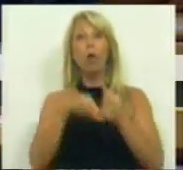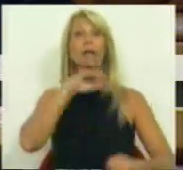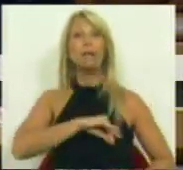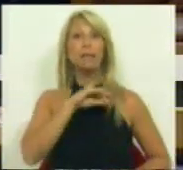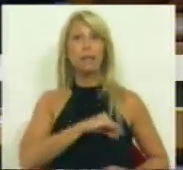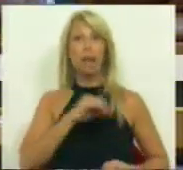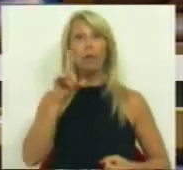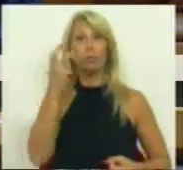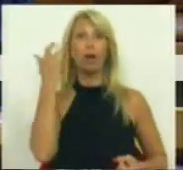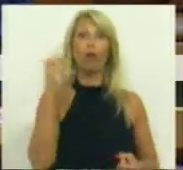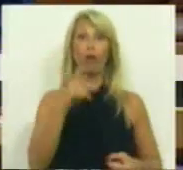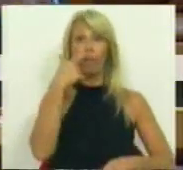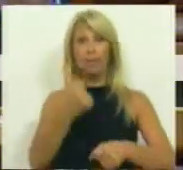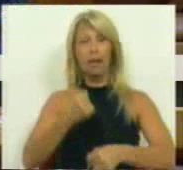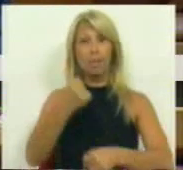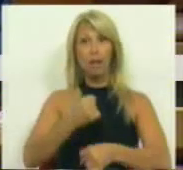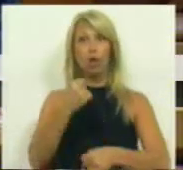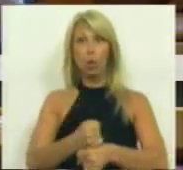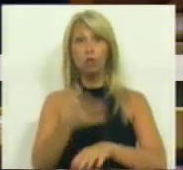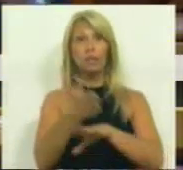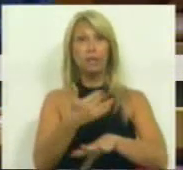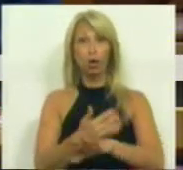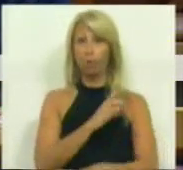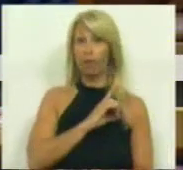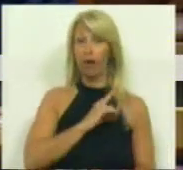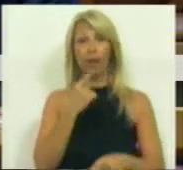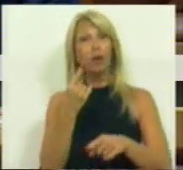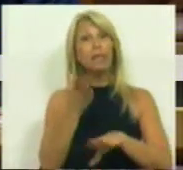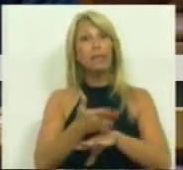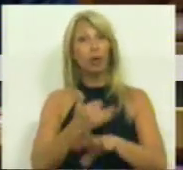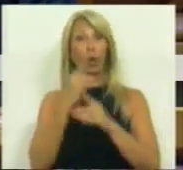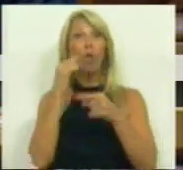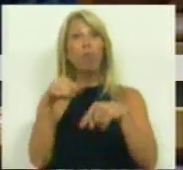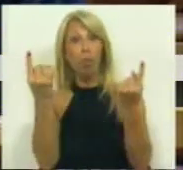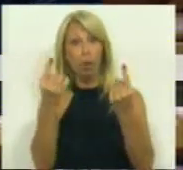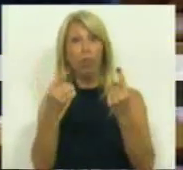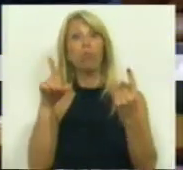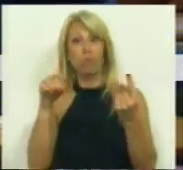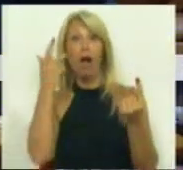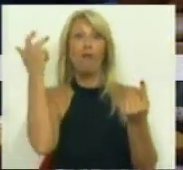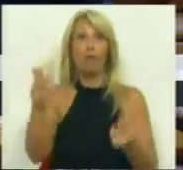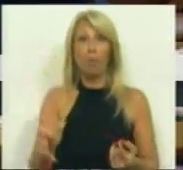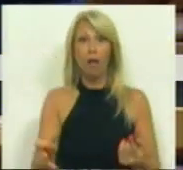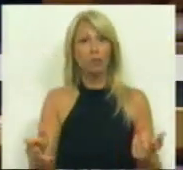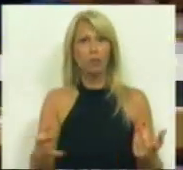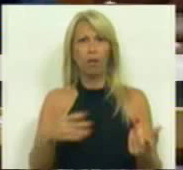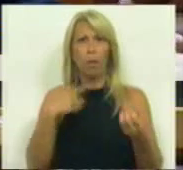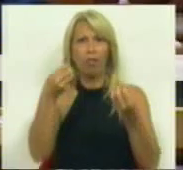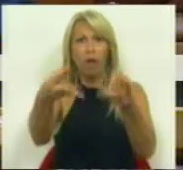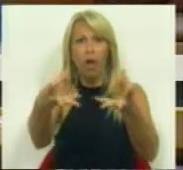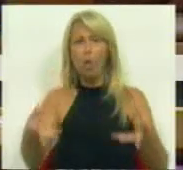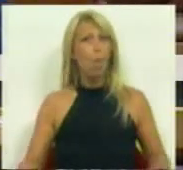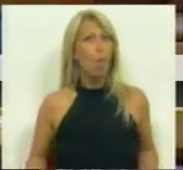pensões dos trabalhadores do setor privado, do setor público, aos reformados, não têm perdão, porque